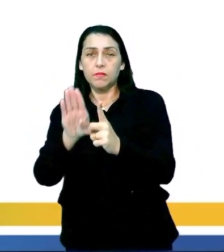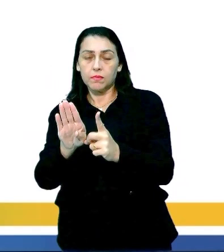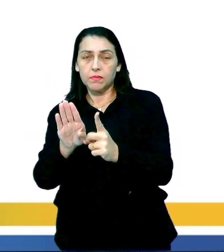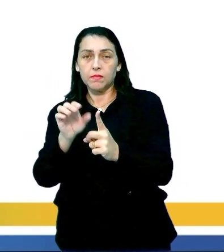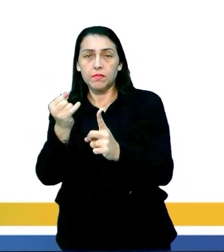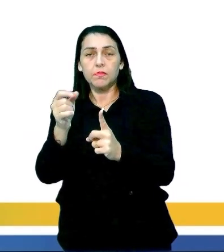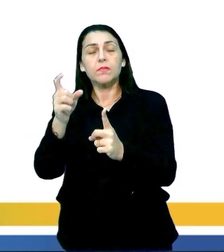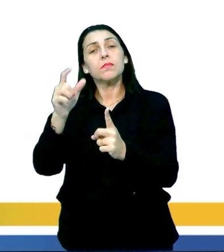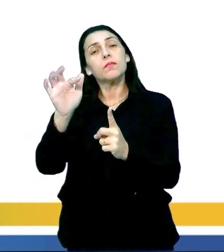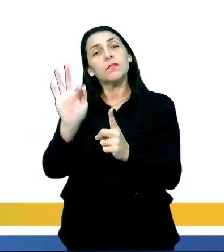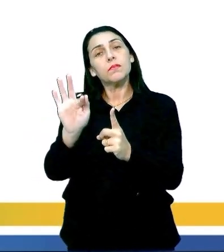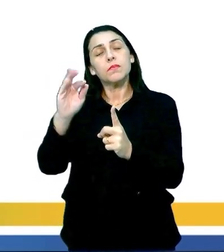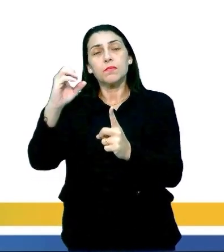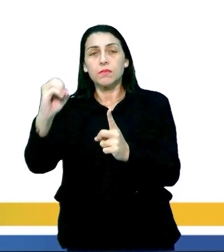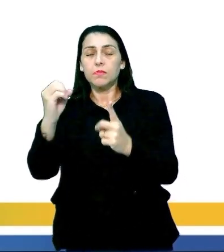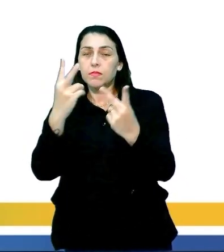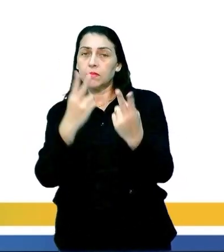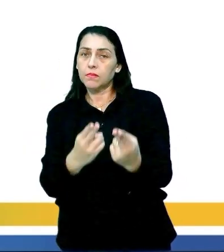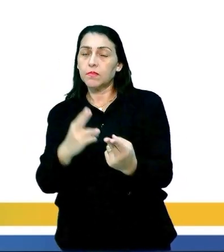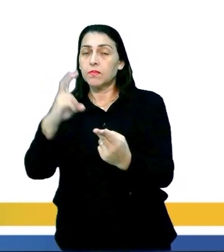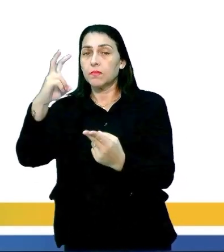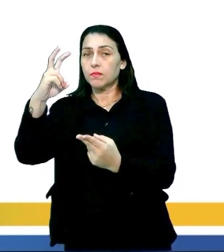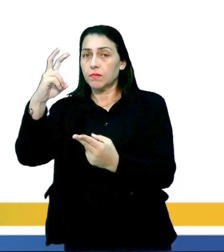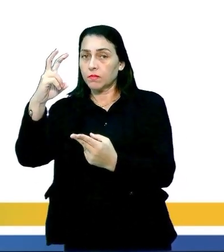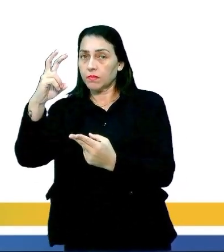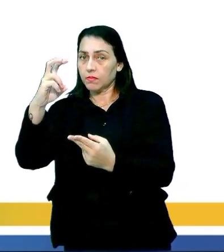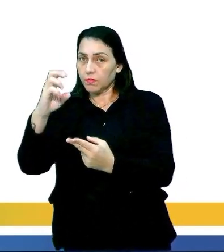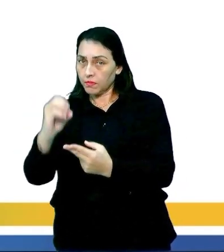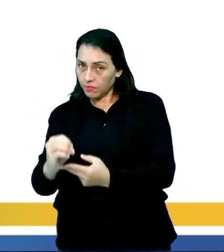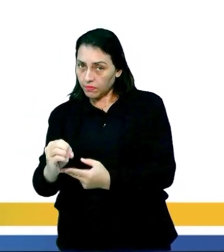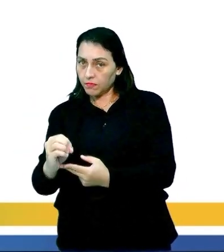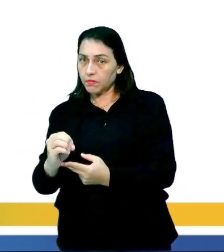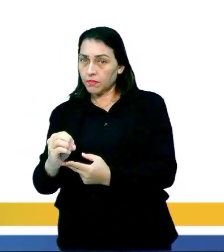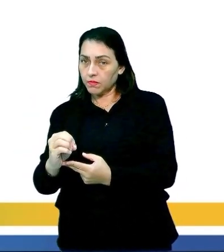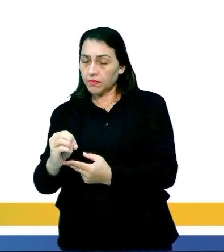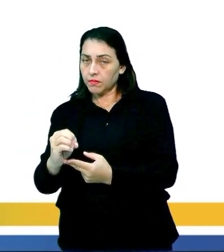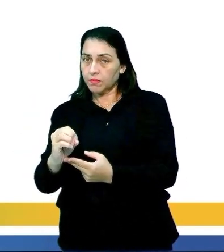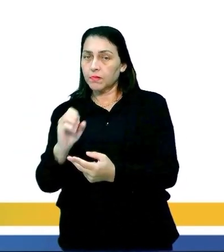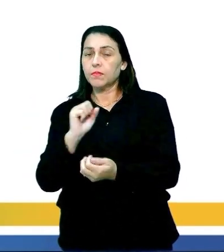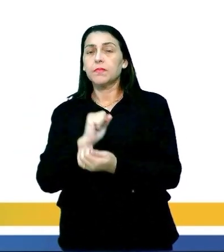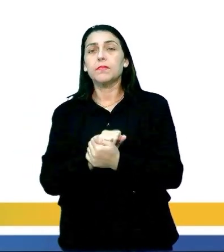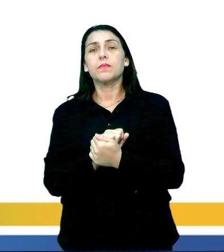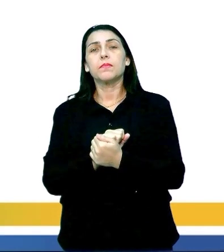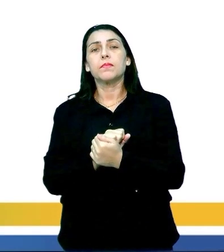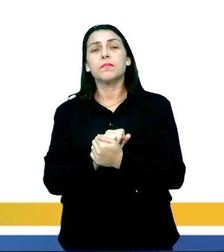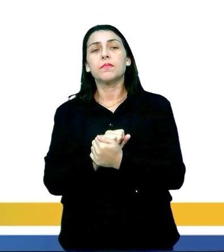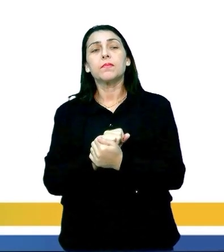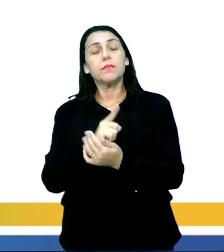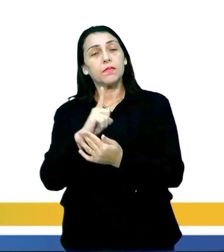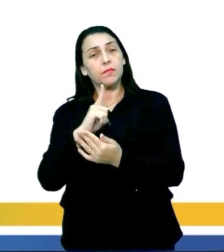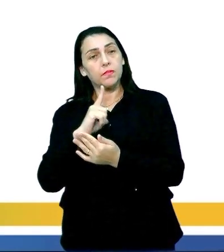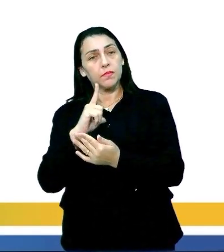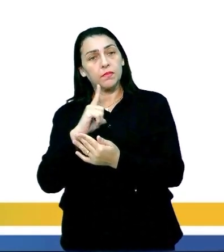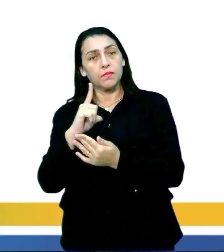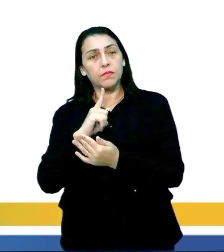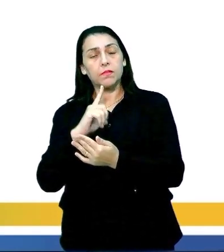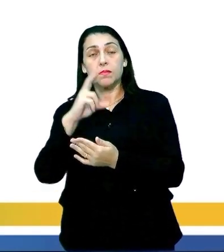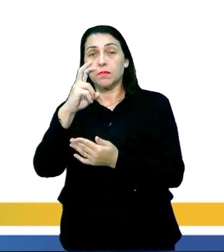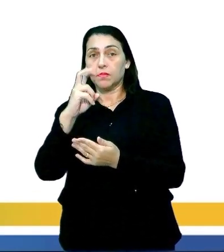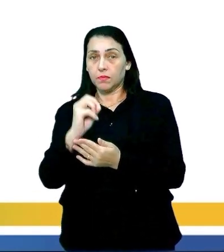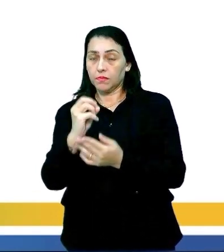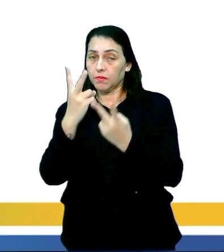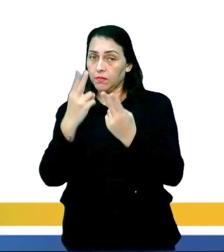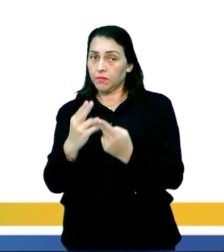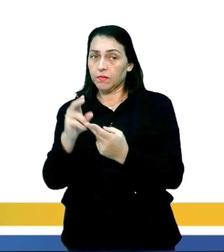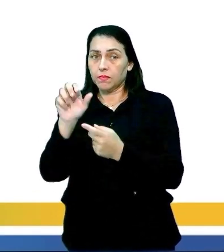meu f de 0 é igual a 50, tá? Meu f de 0 aí é igual a 50, então eu vou ter